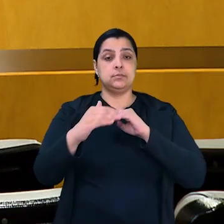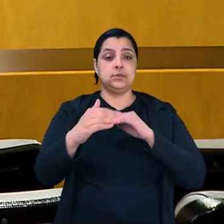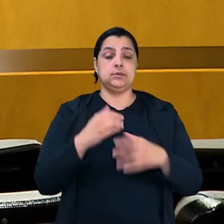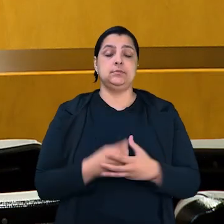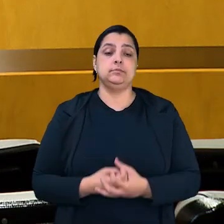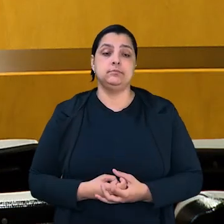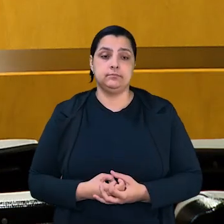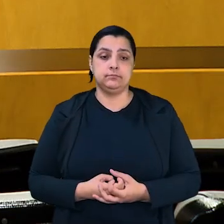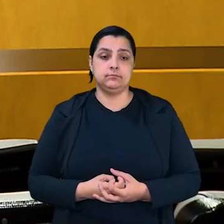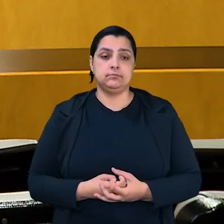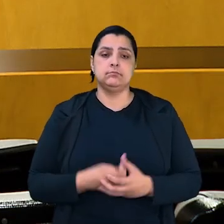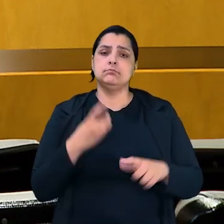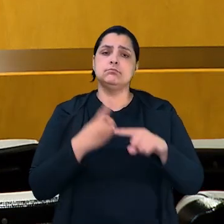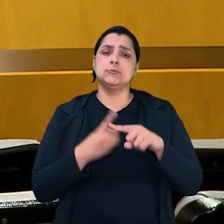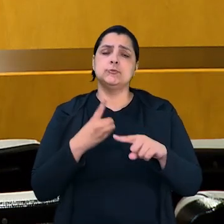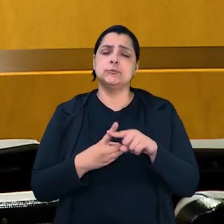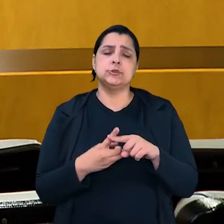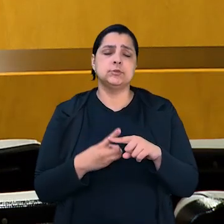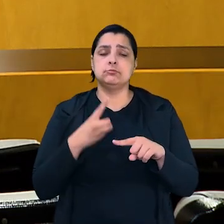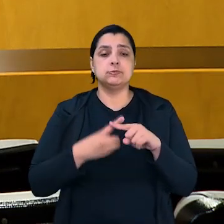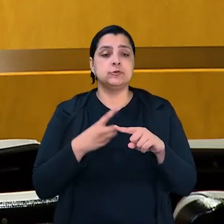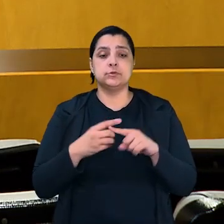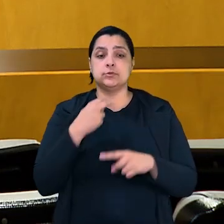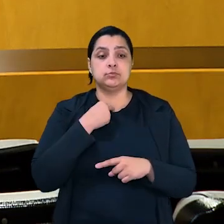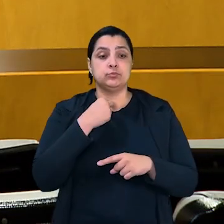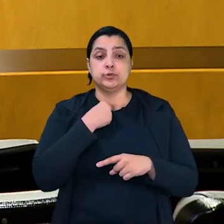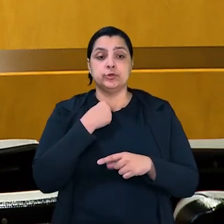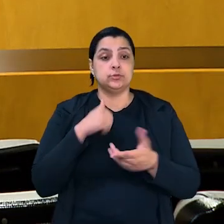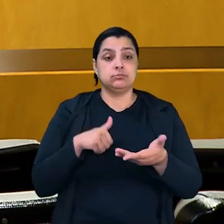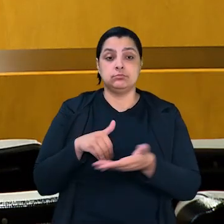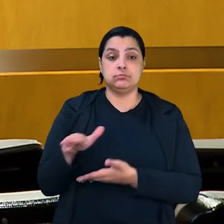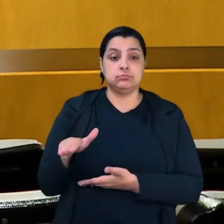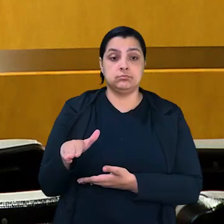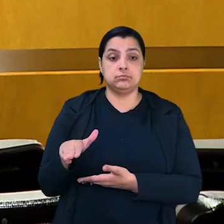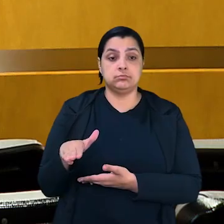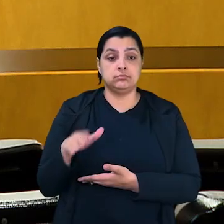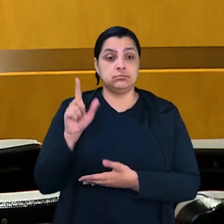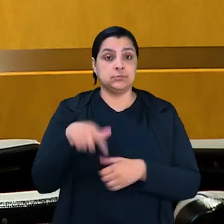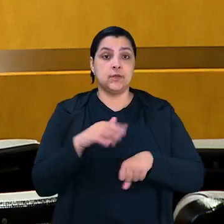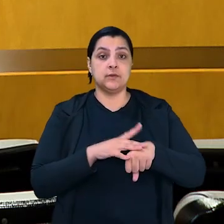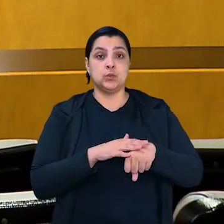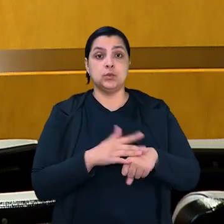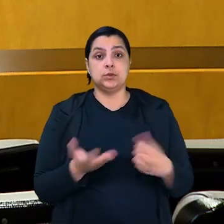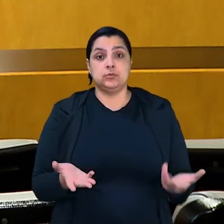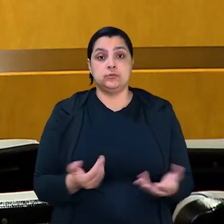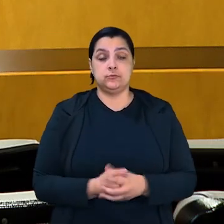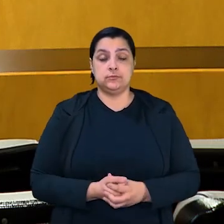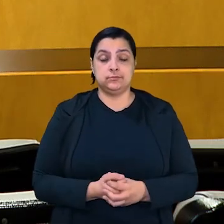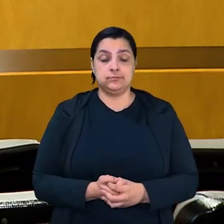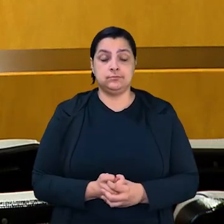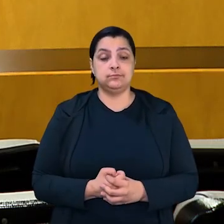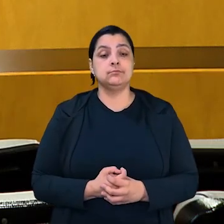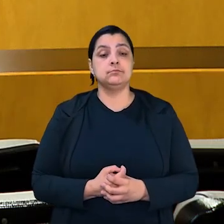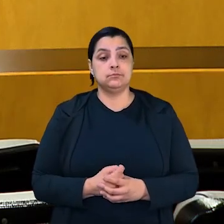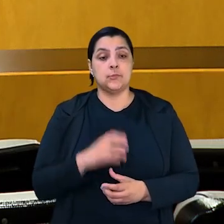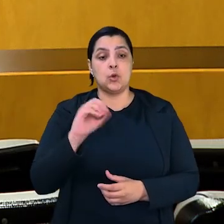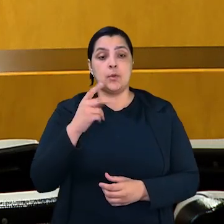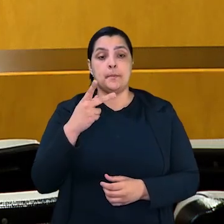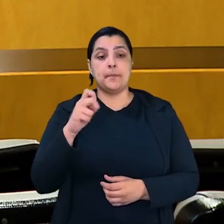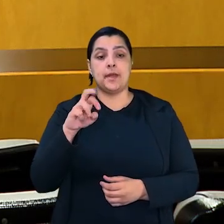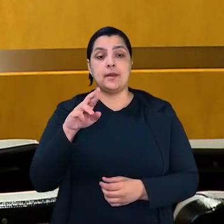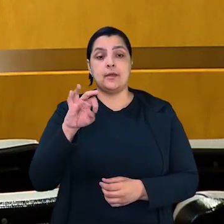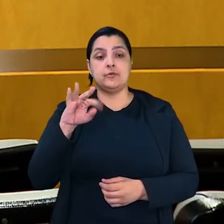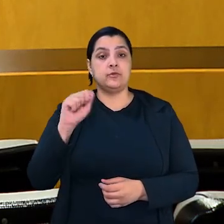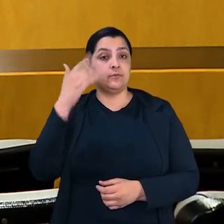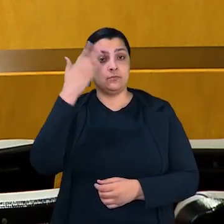à estabilidade, com a justificativa de que não poderia ter sido dispensado estando doente. Em defesa, a